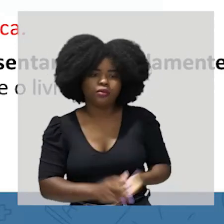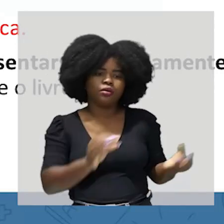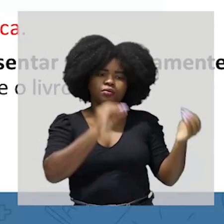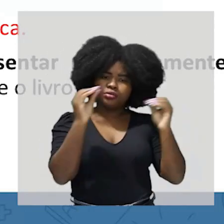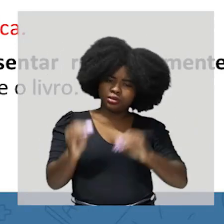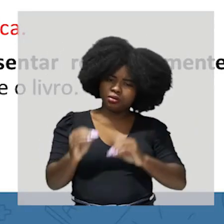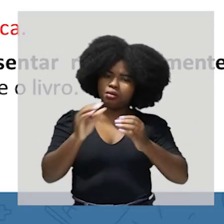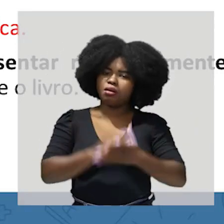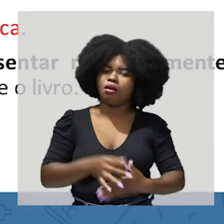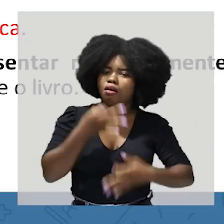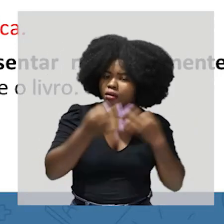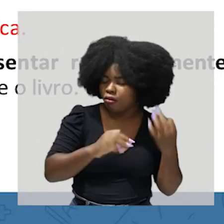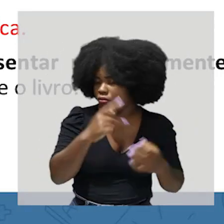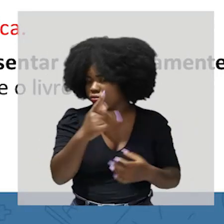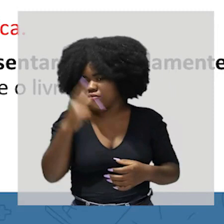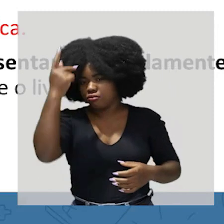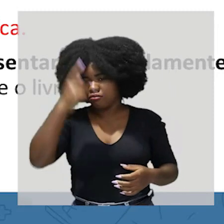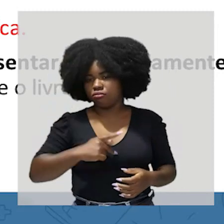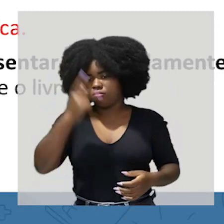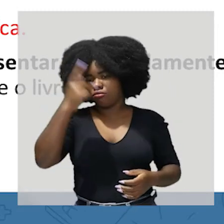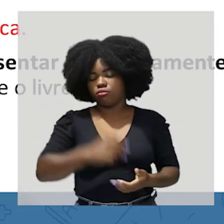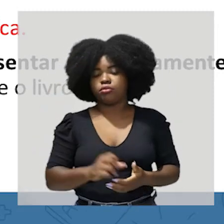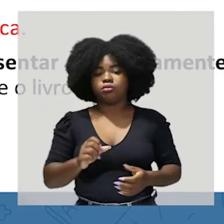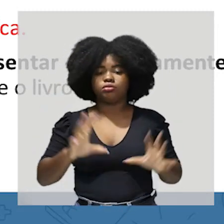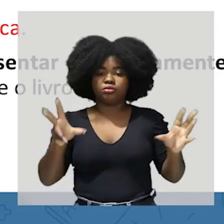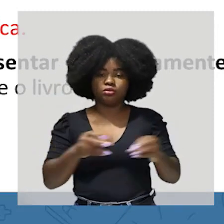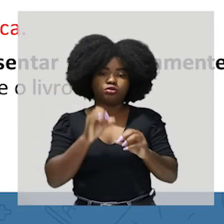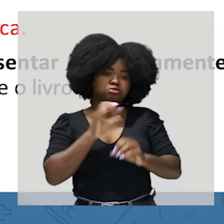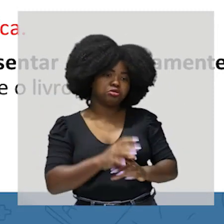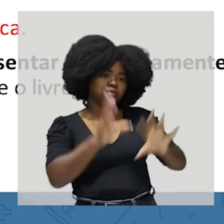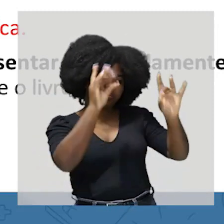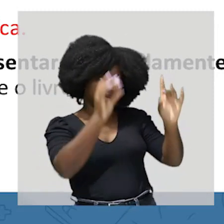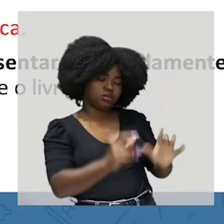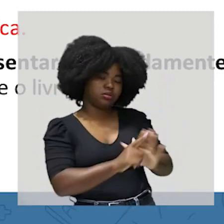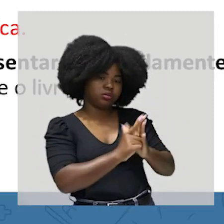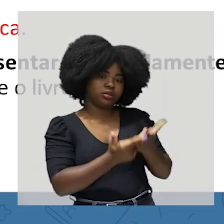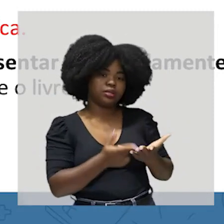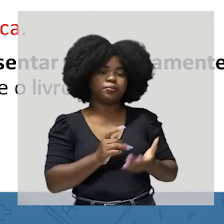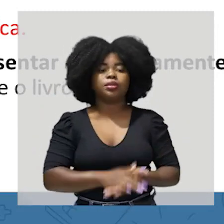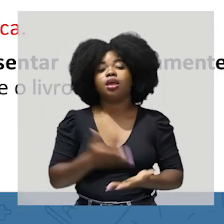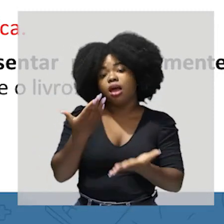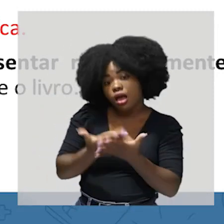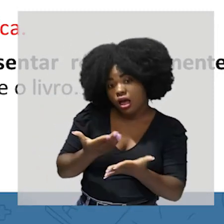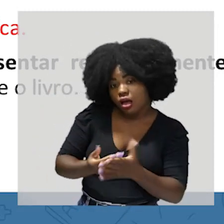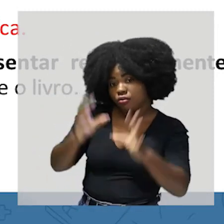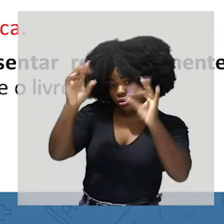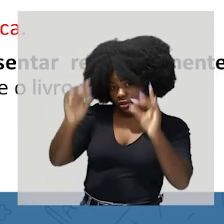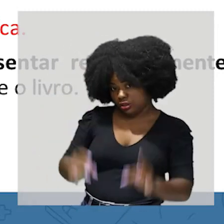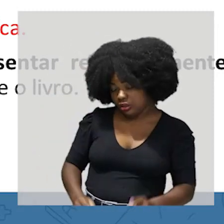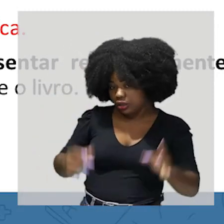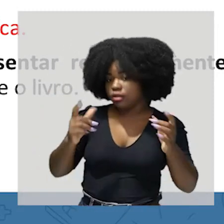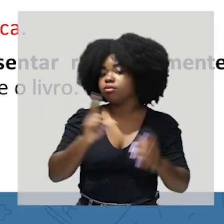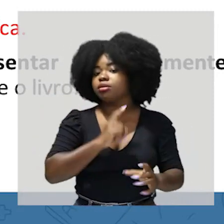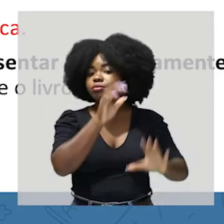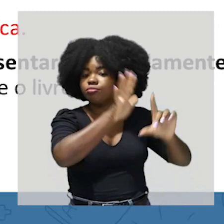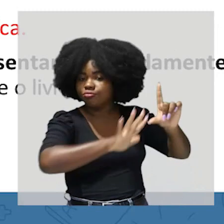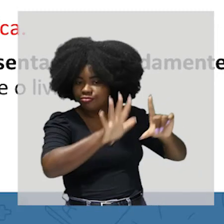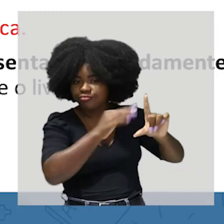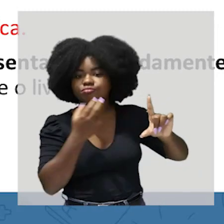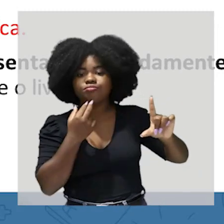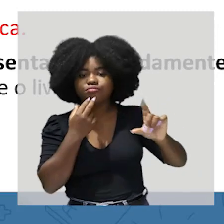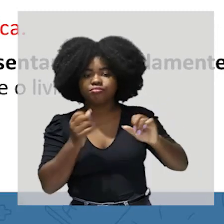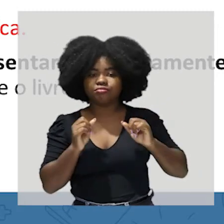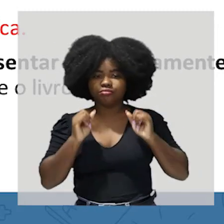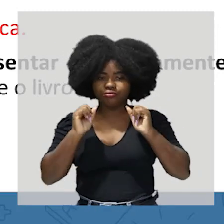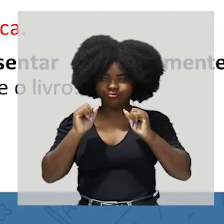a sua opinião quando você resume Você só diz do que trata o livro Tá bom mas eu repito aula sobre resenha e resumo de diferença a gente tem aqui